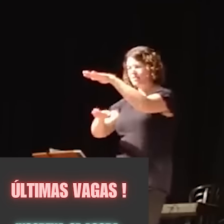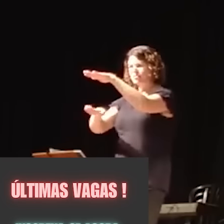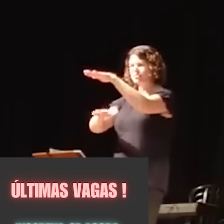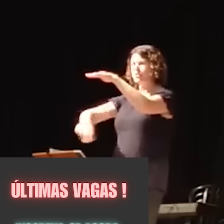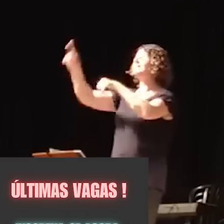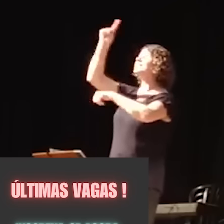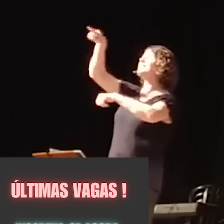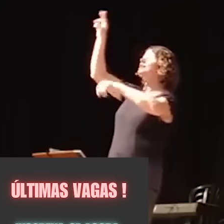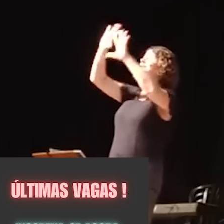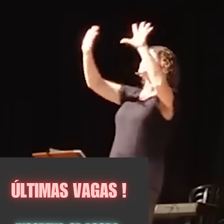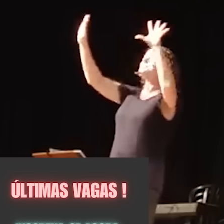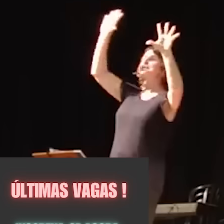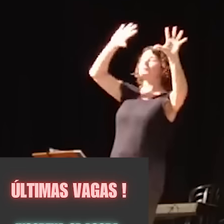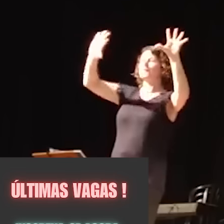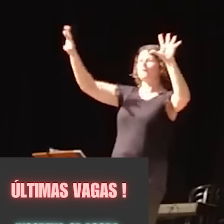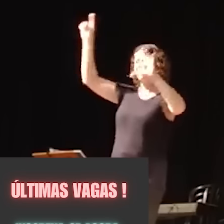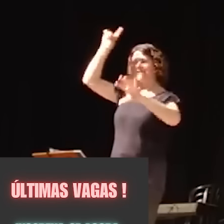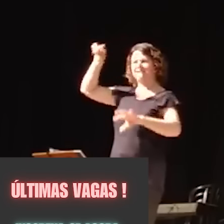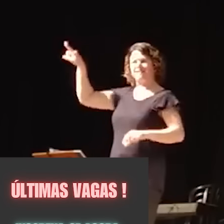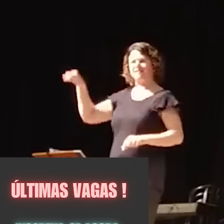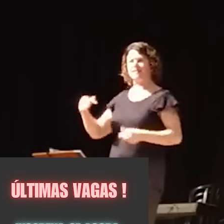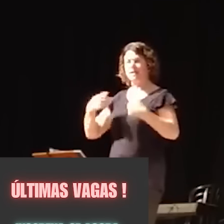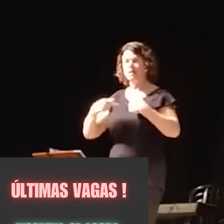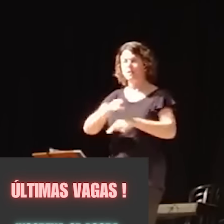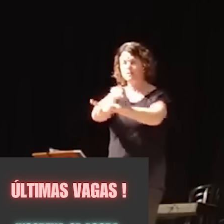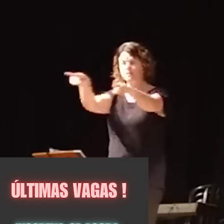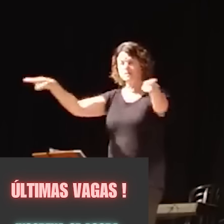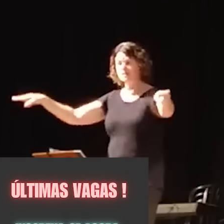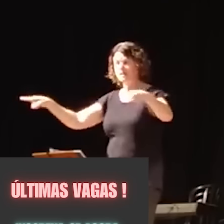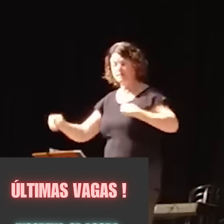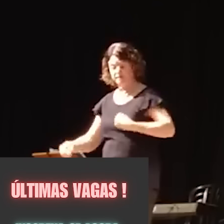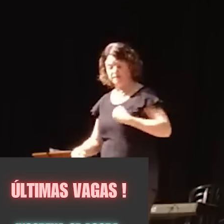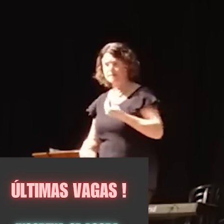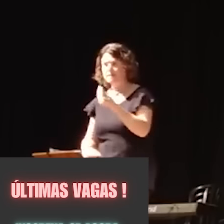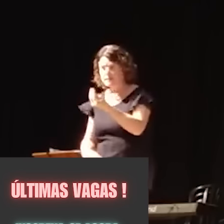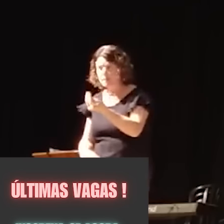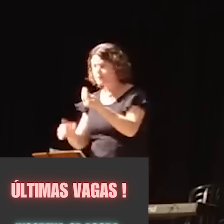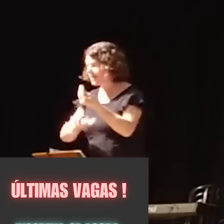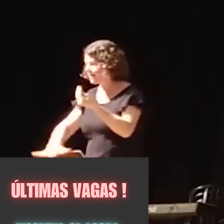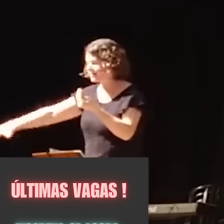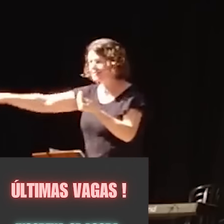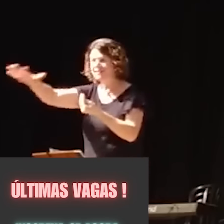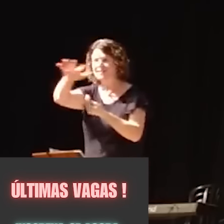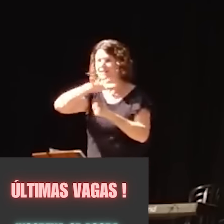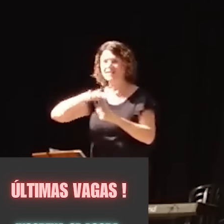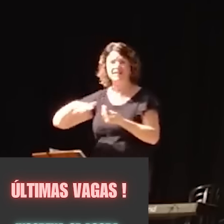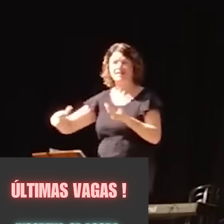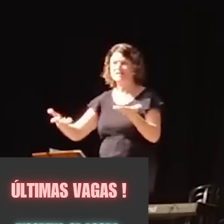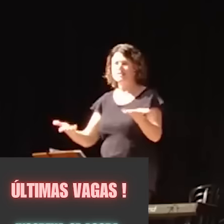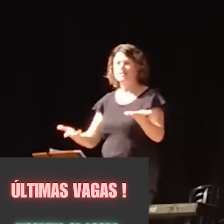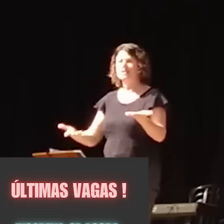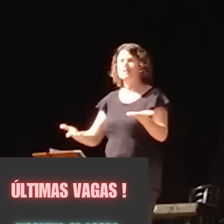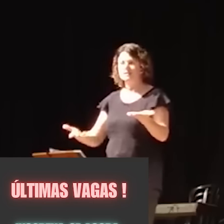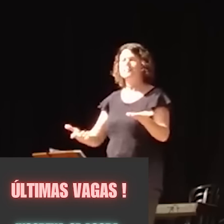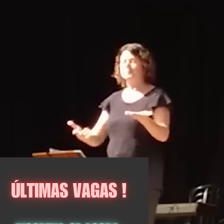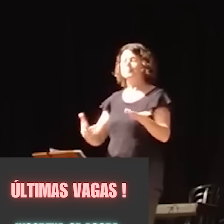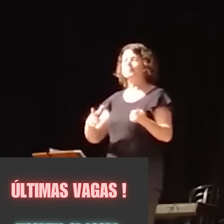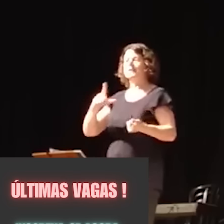espiritual eu e você vivemos num mundo mergulhado na presença de um Deus que é